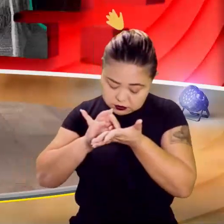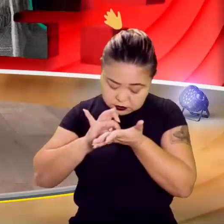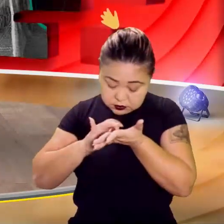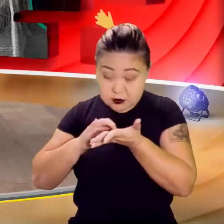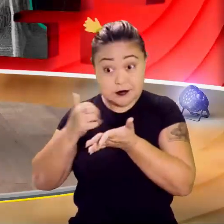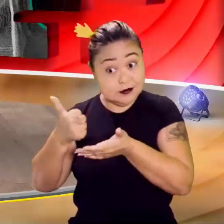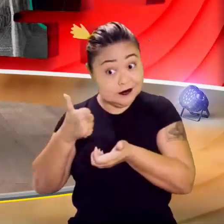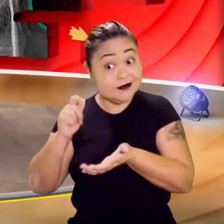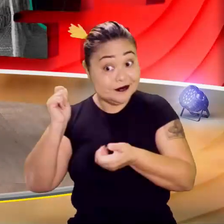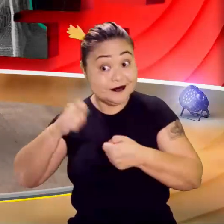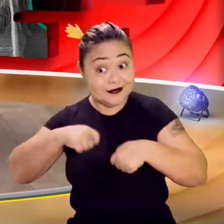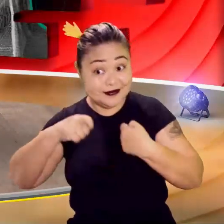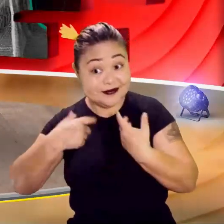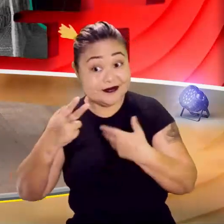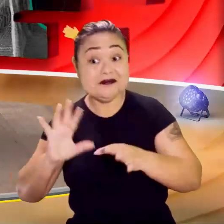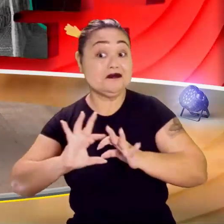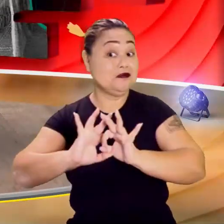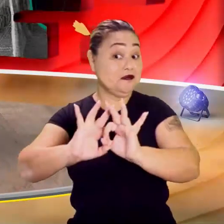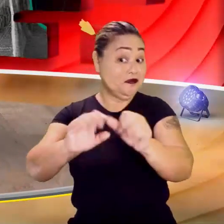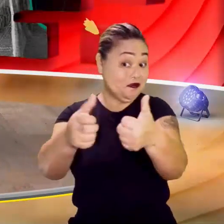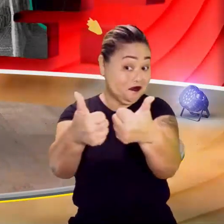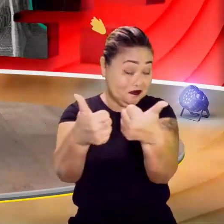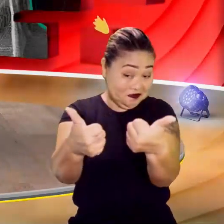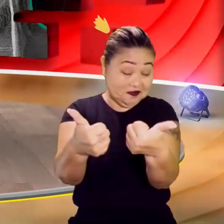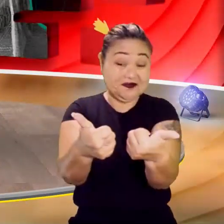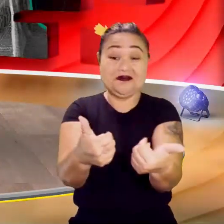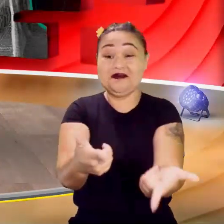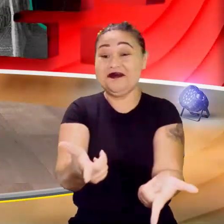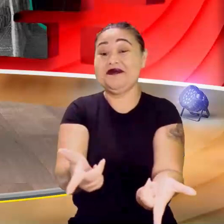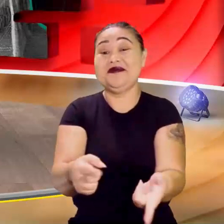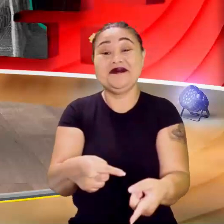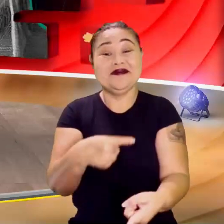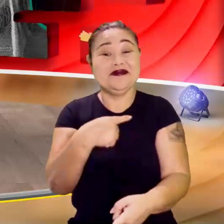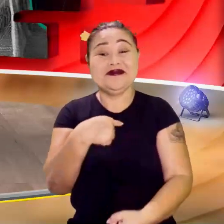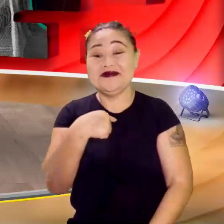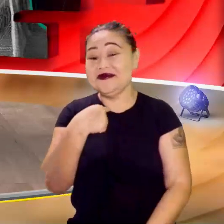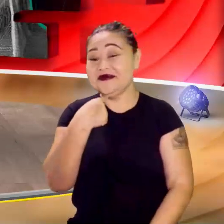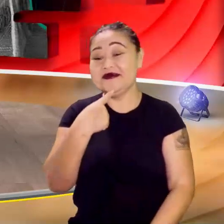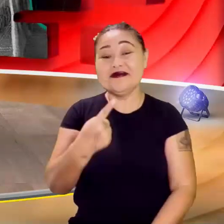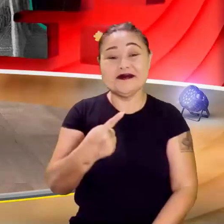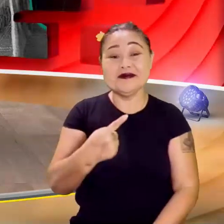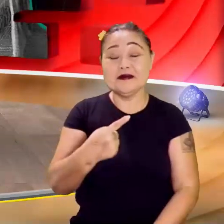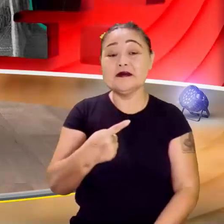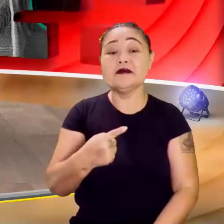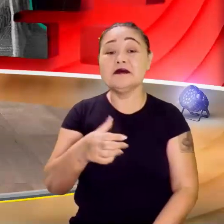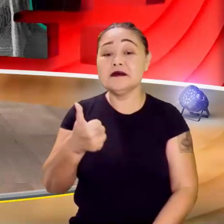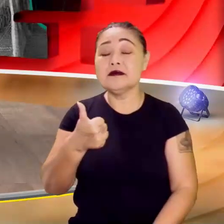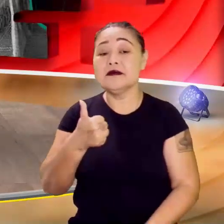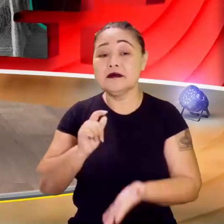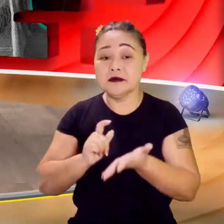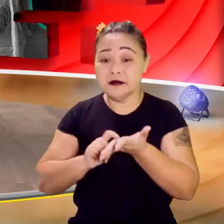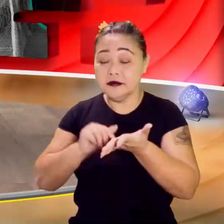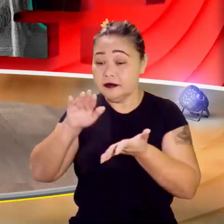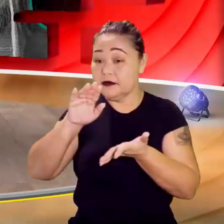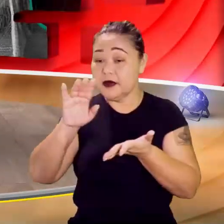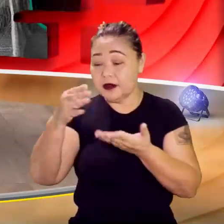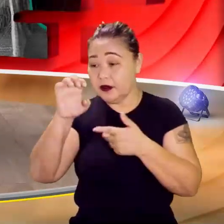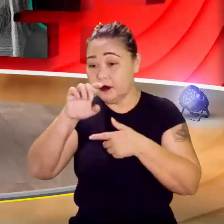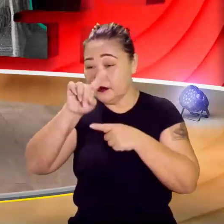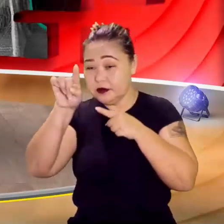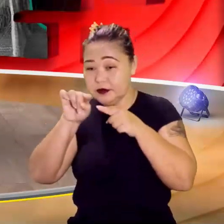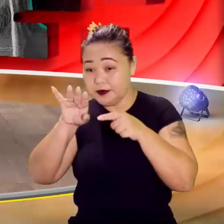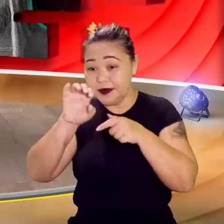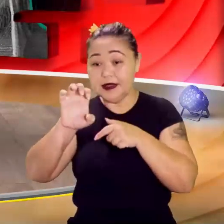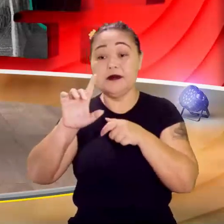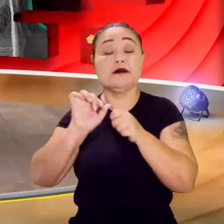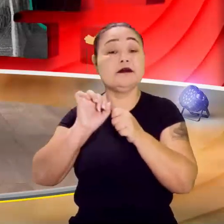Ah, pode ser. Fica à vontade, né? Não vai. Não vai, né, Não gente? vai, não então, segue. Né, não dá, vai dar aquele ezinho lá, né? Vai